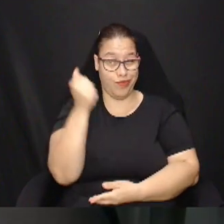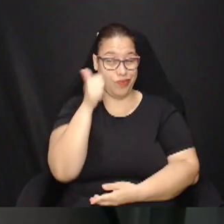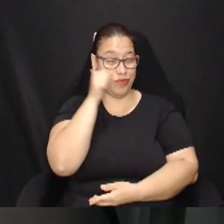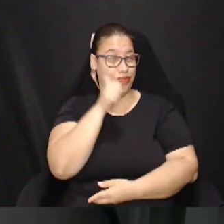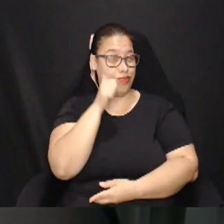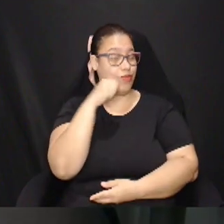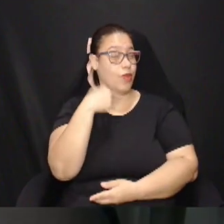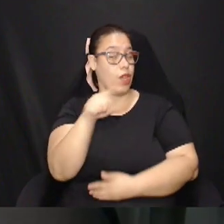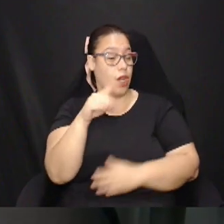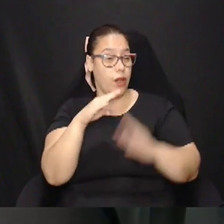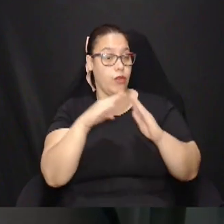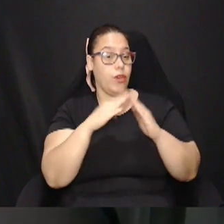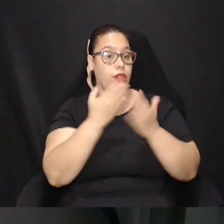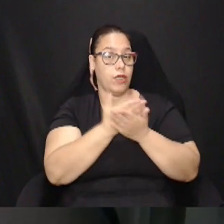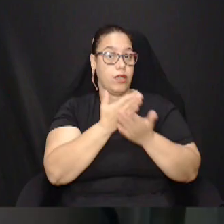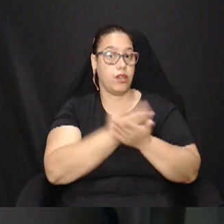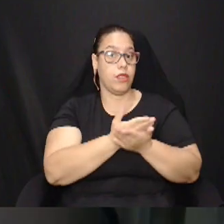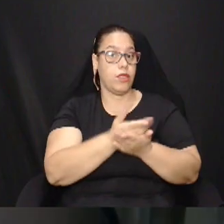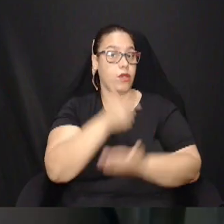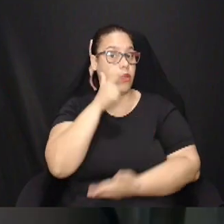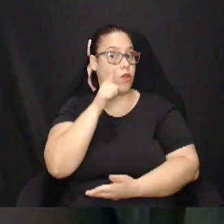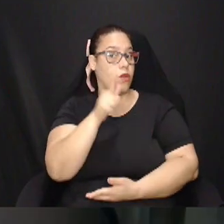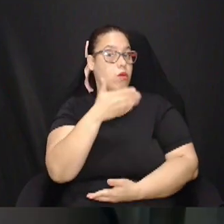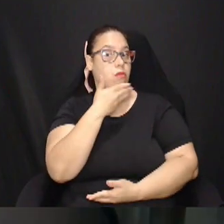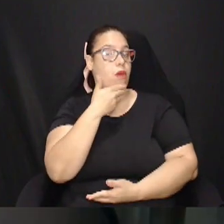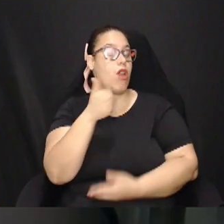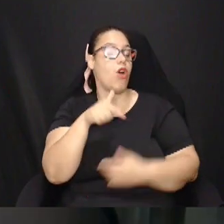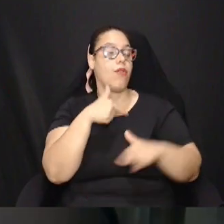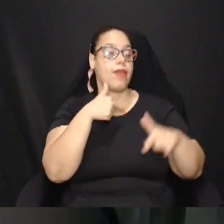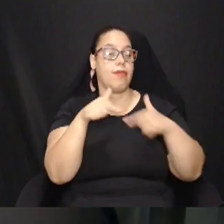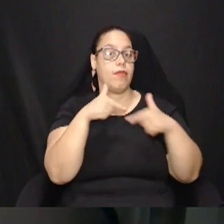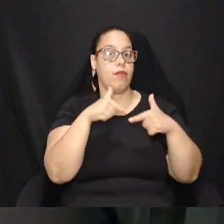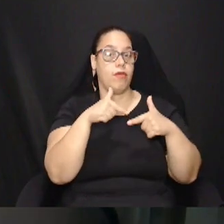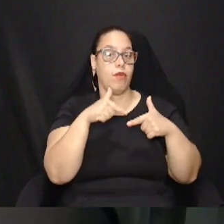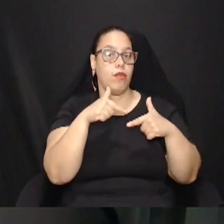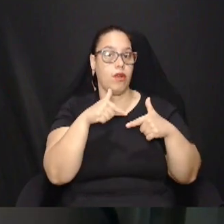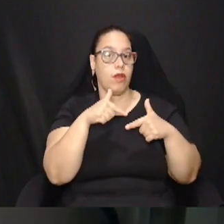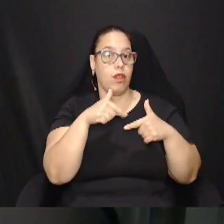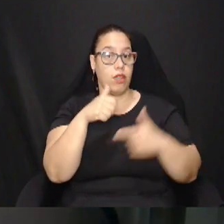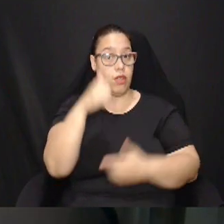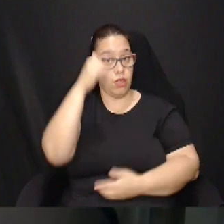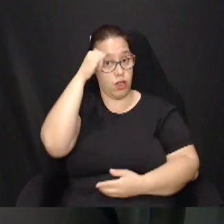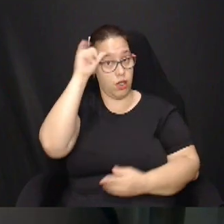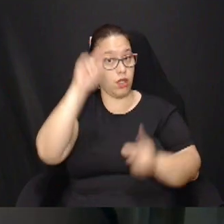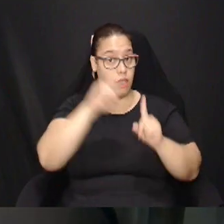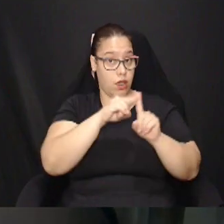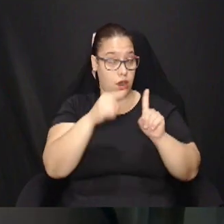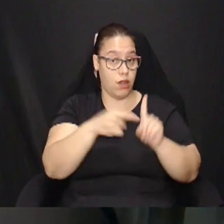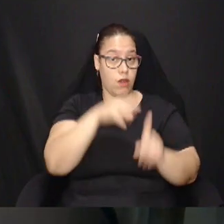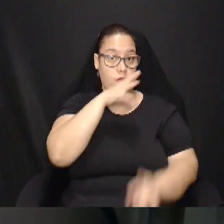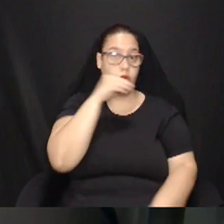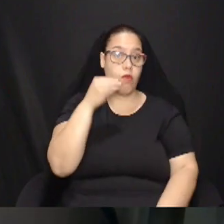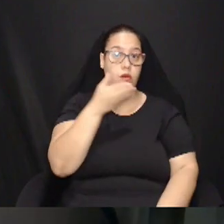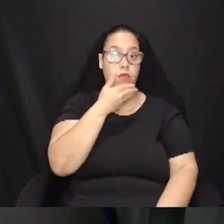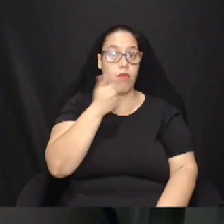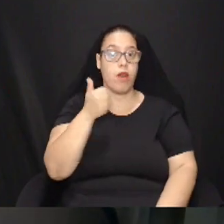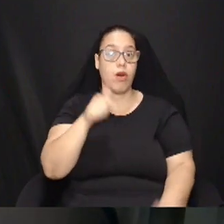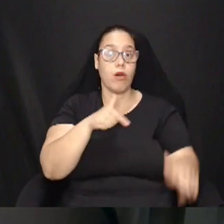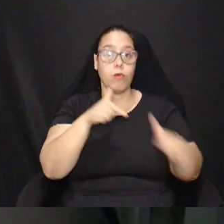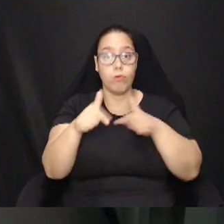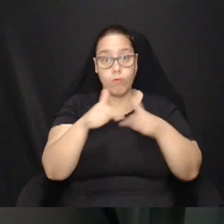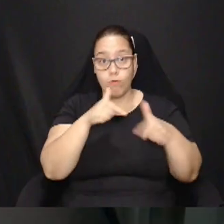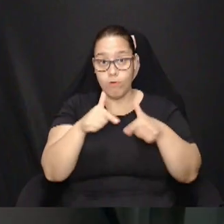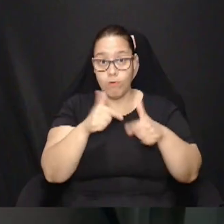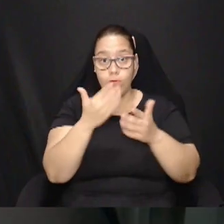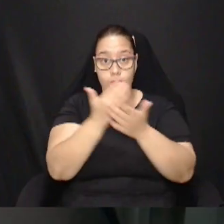escola consigue melhor trabalho. Mulher que evitou gravidez na adolescência tem melhor trabalho. Tem um estudo do